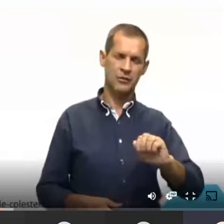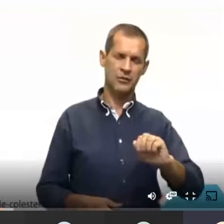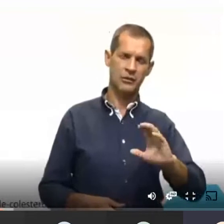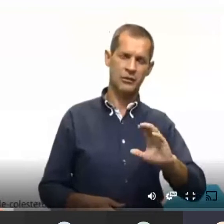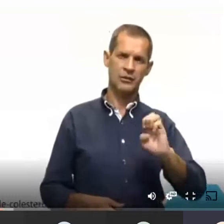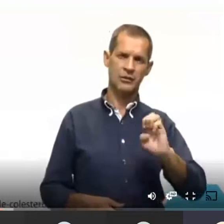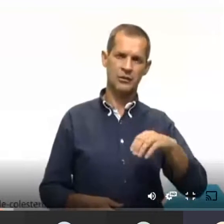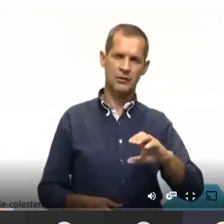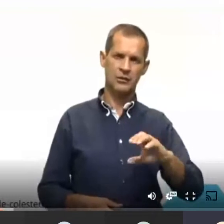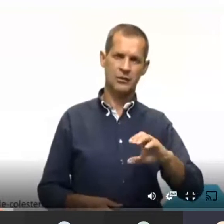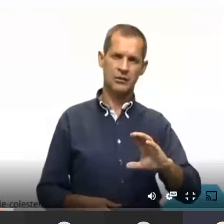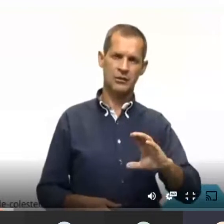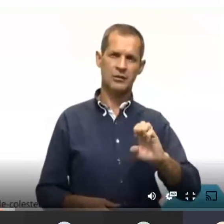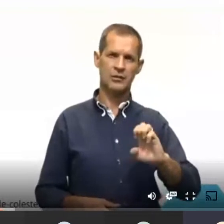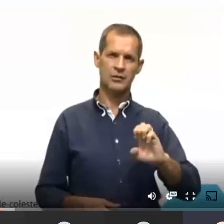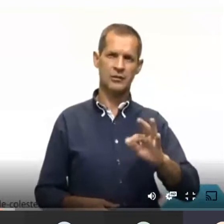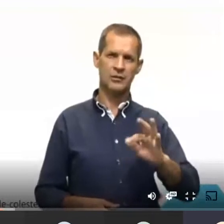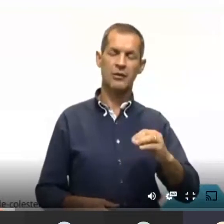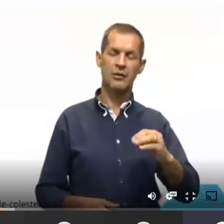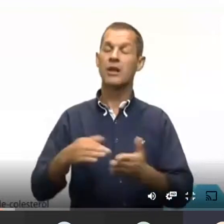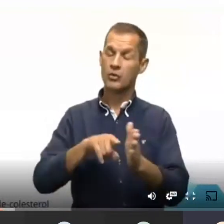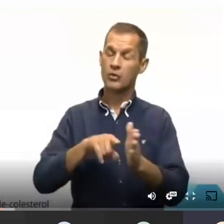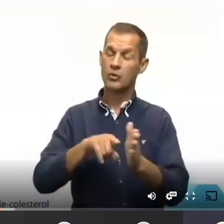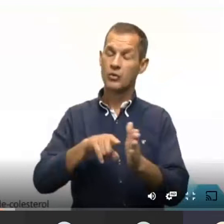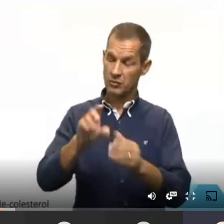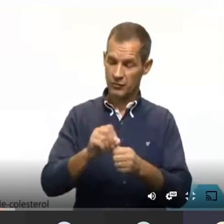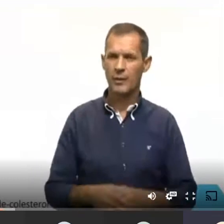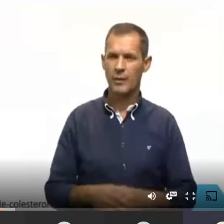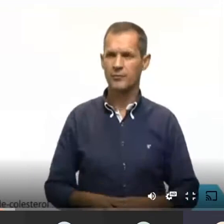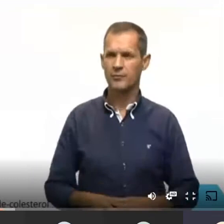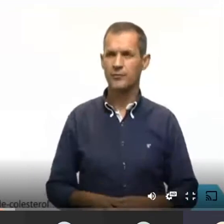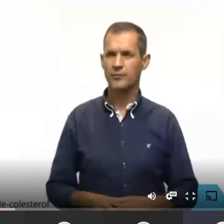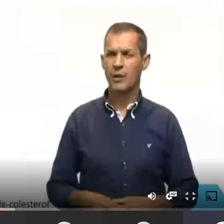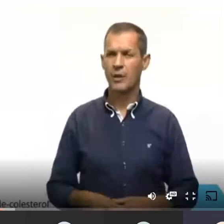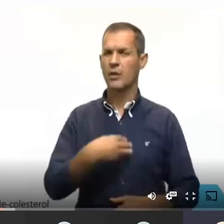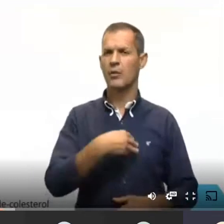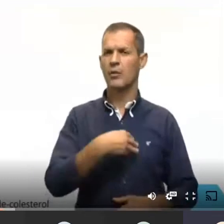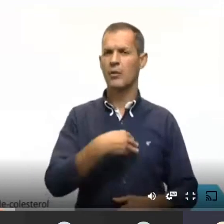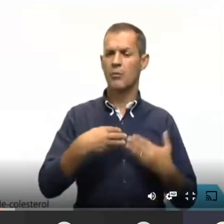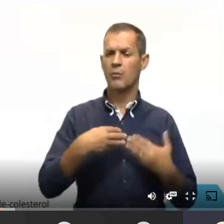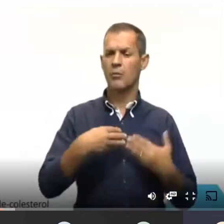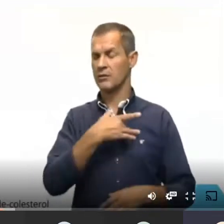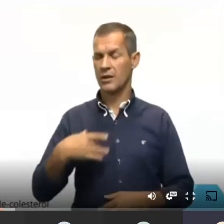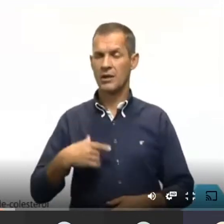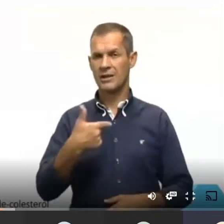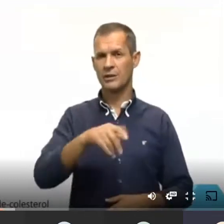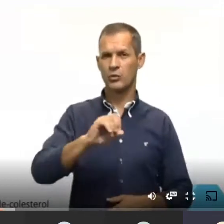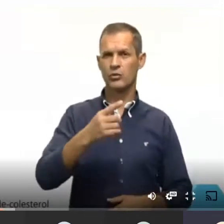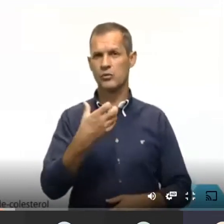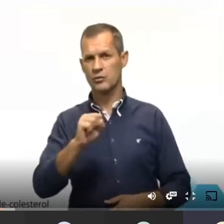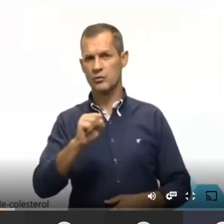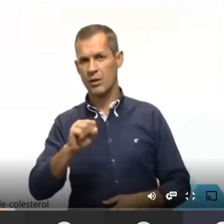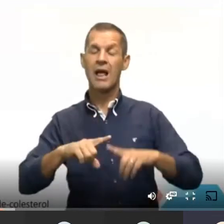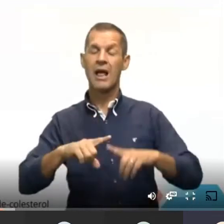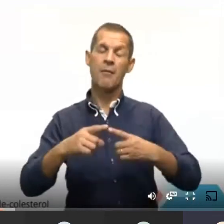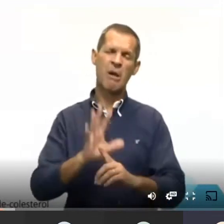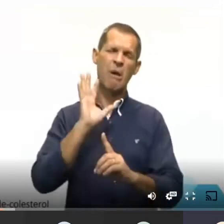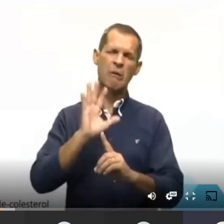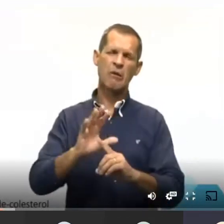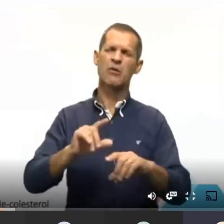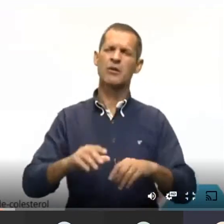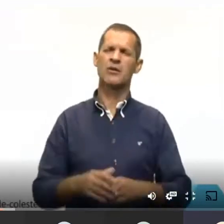então, na última pesquisa realizada pelo Ministério da Saúde, 2018, ele é